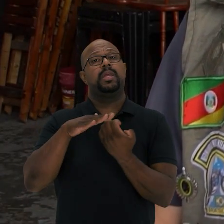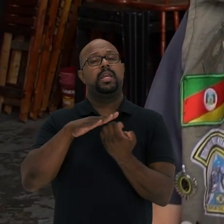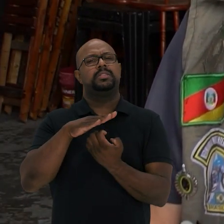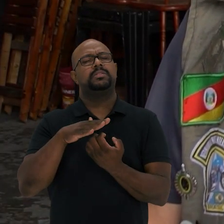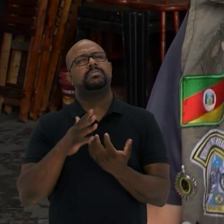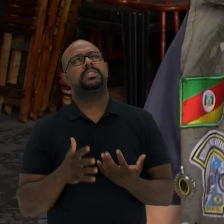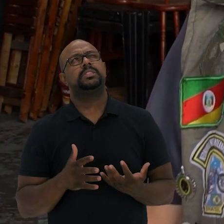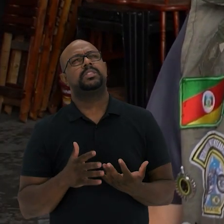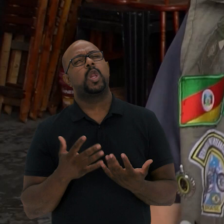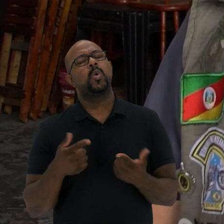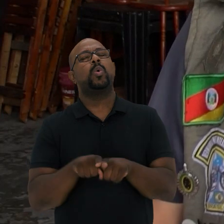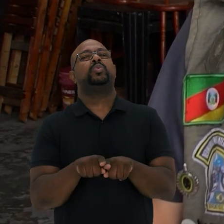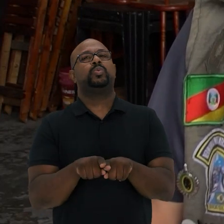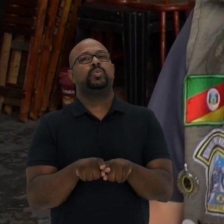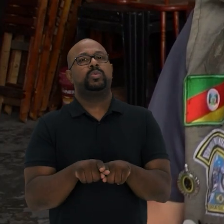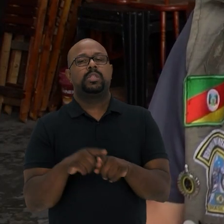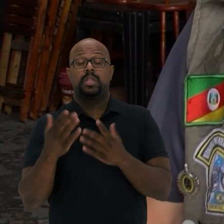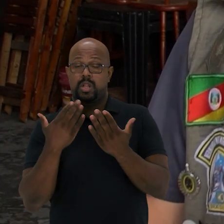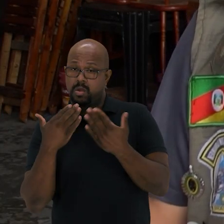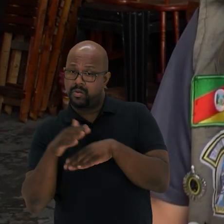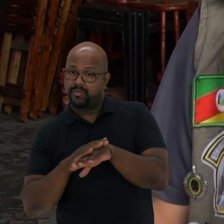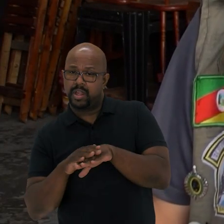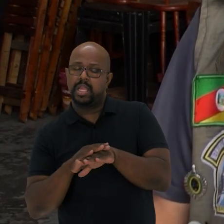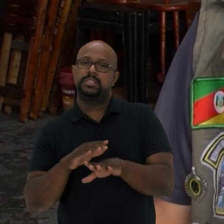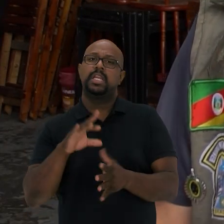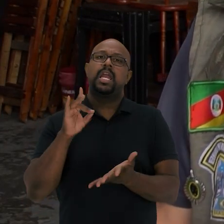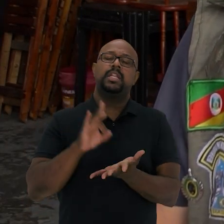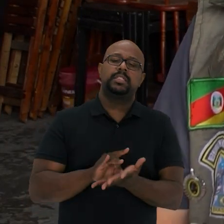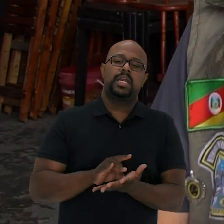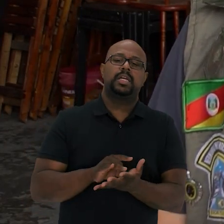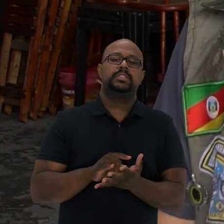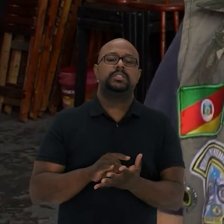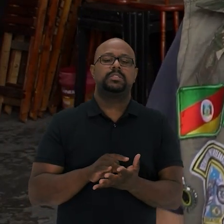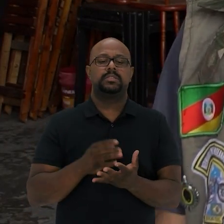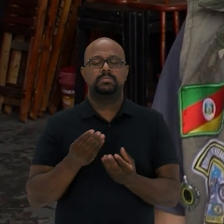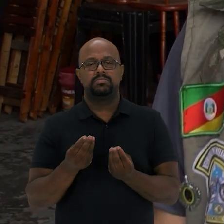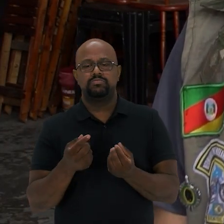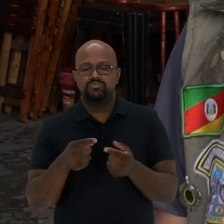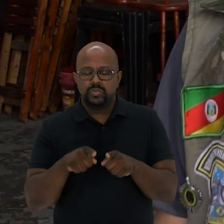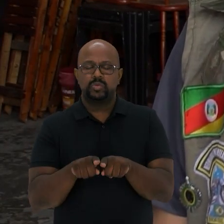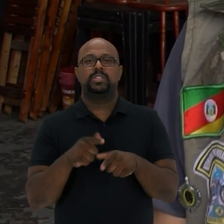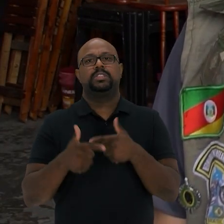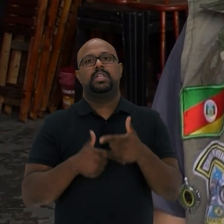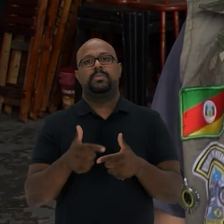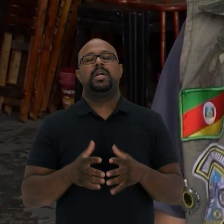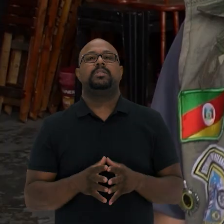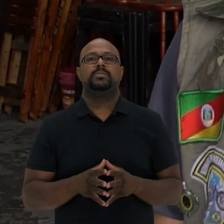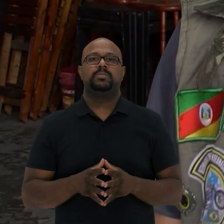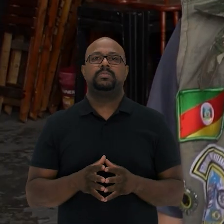empresa, vamos dizer assim, em conjunto, entre as conversas e a realidade, se tornou juntos esse